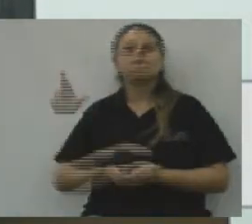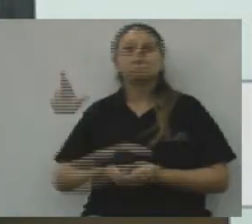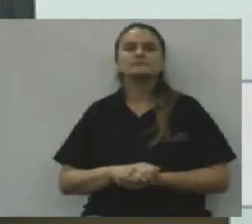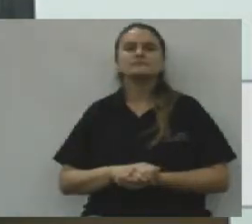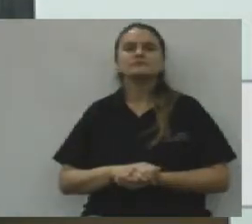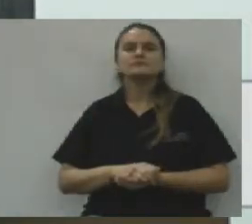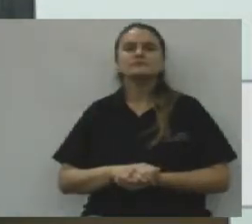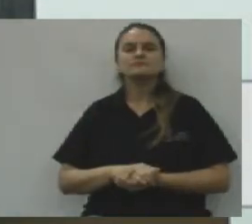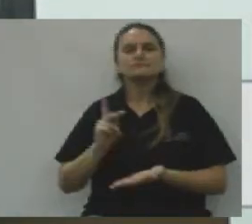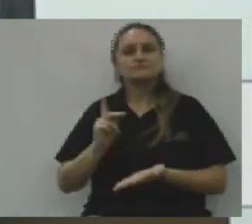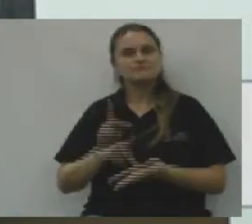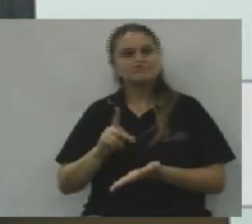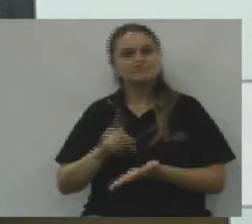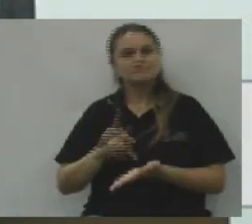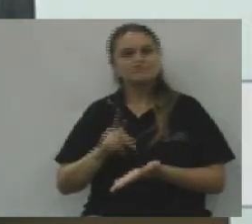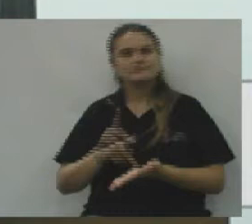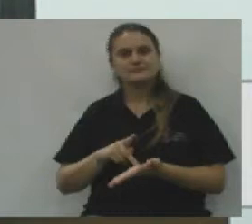Realmente foi um